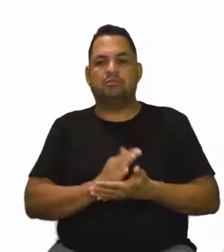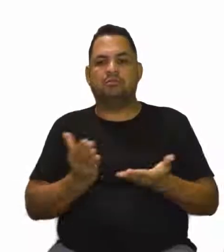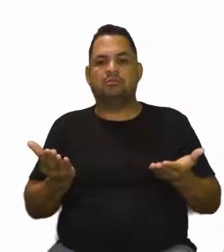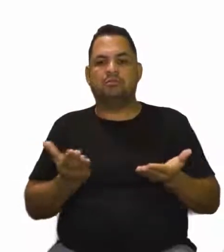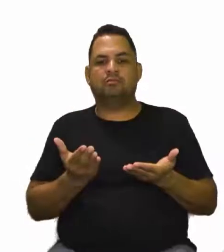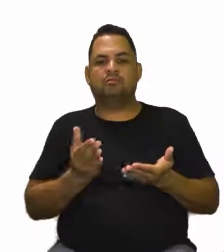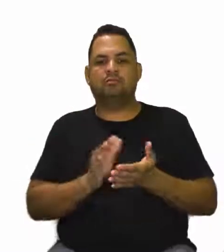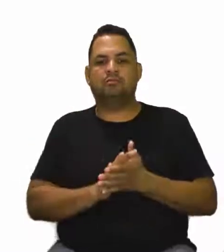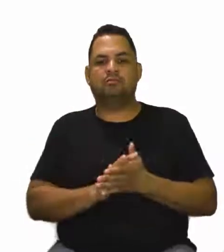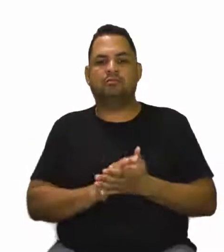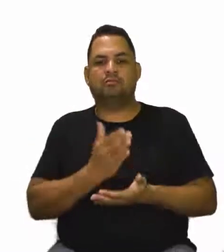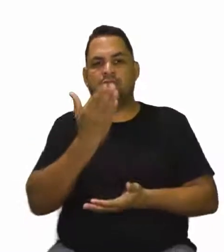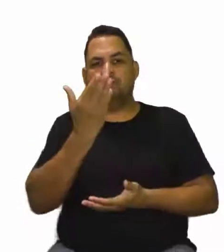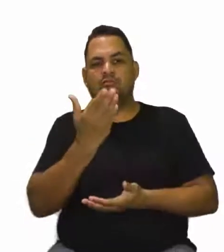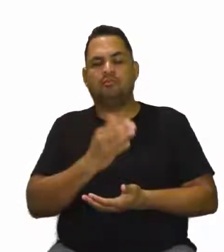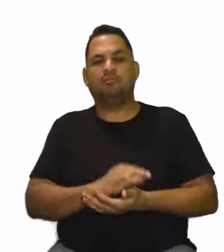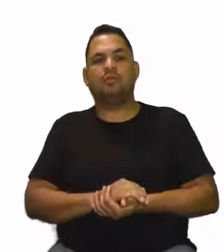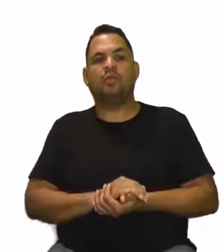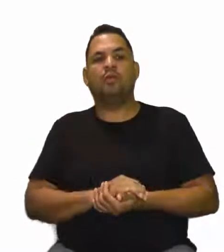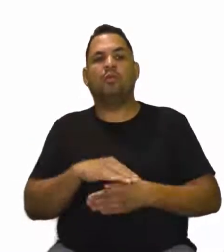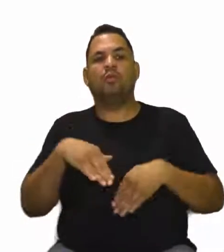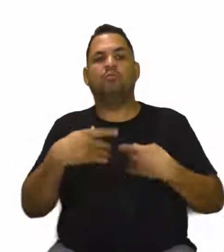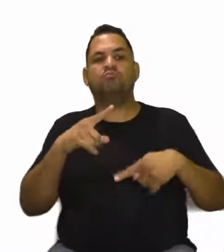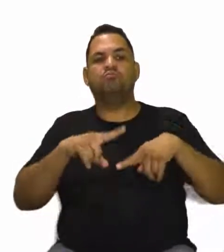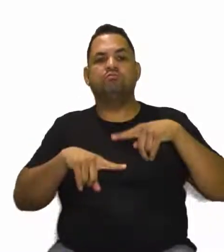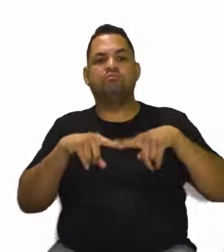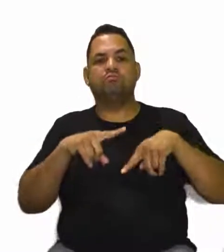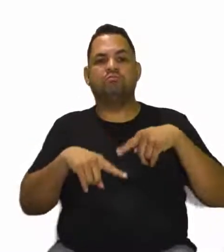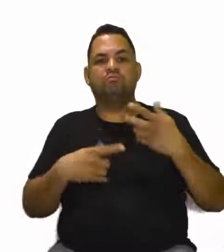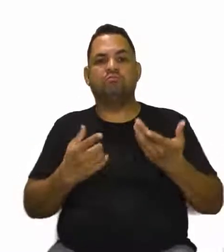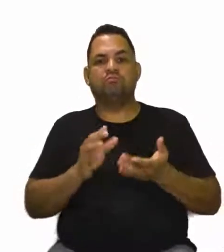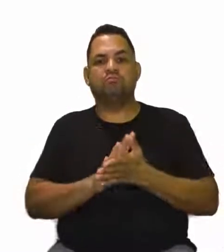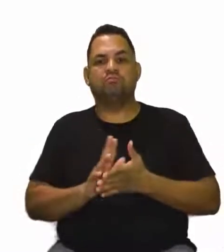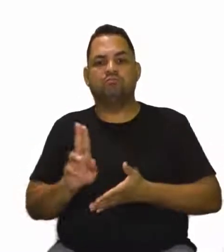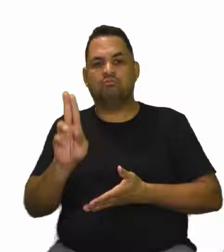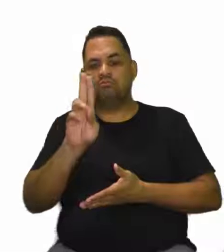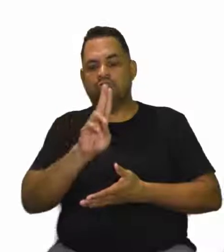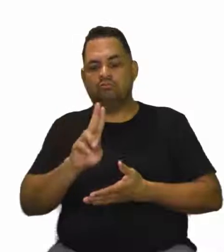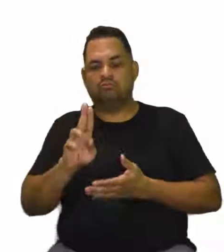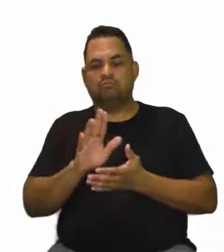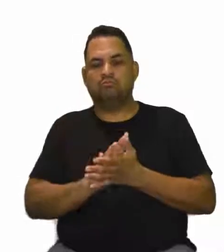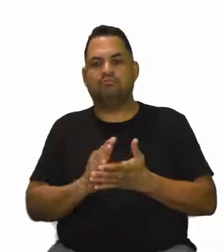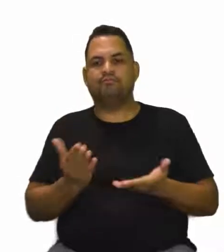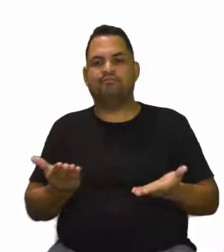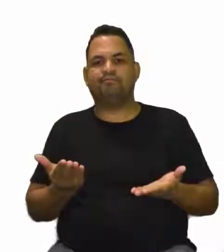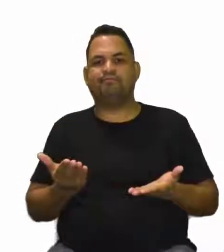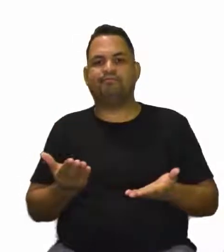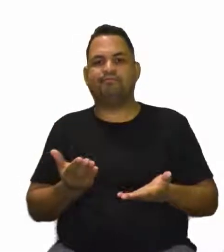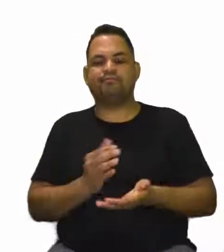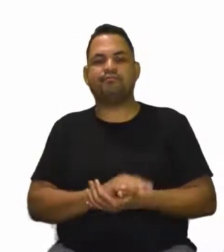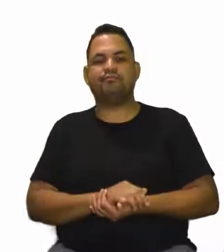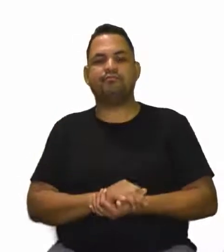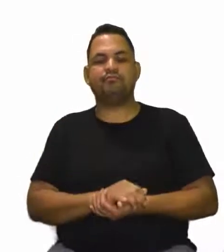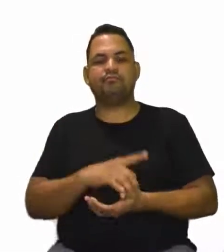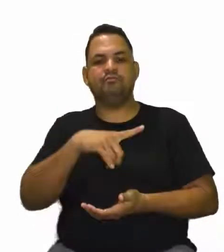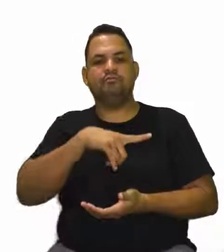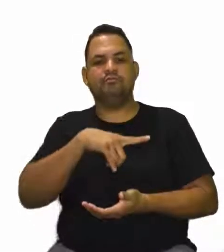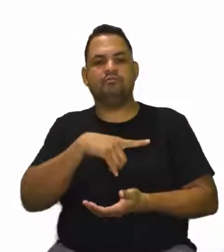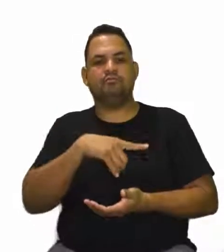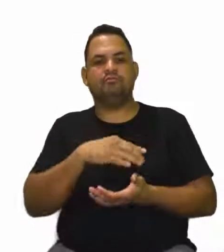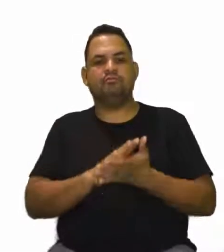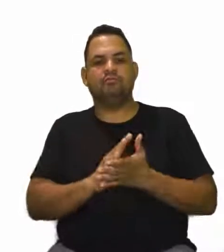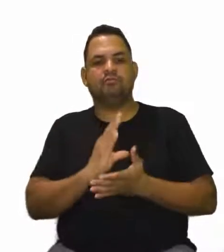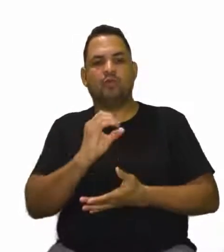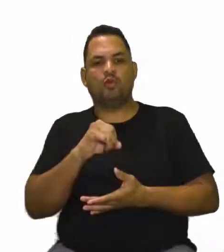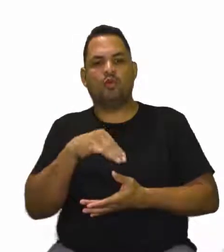Agora nós vamos ver um pouquinho quais são os equipamentos que podem ser utilizados. Aqui a gente tem